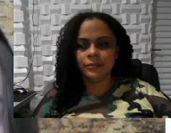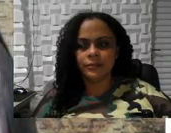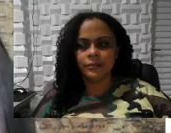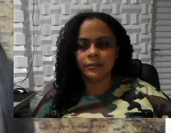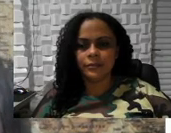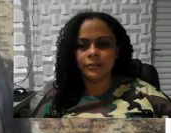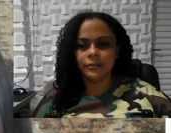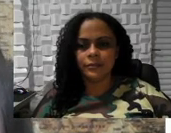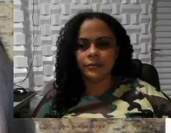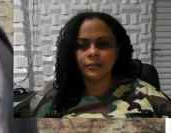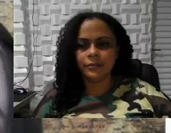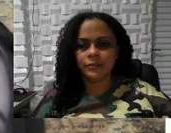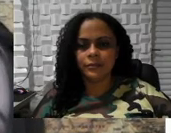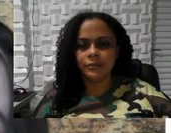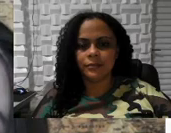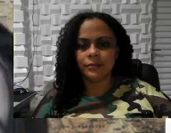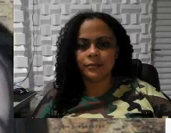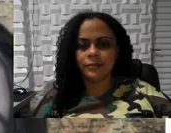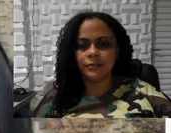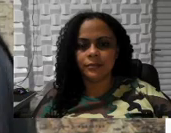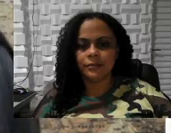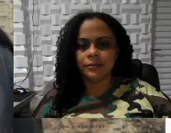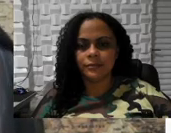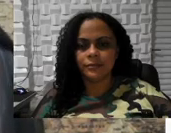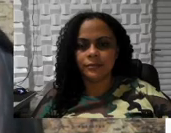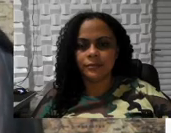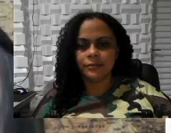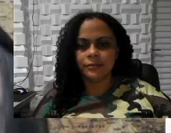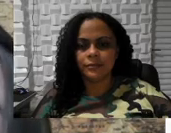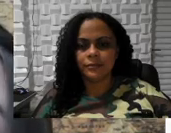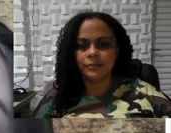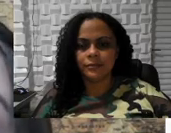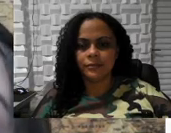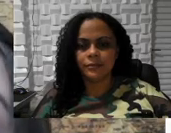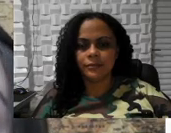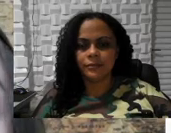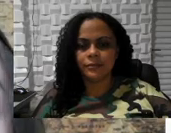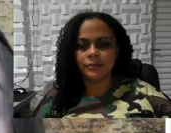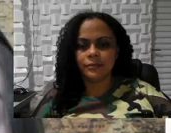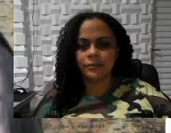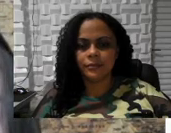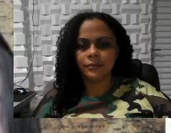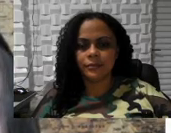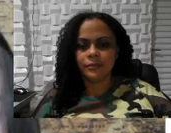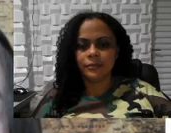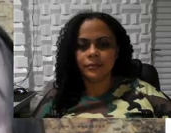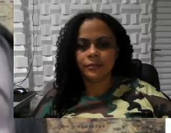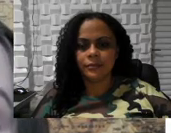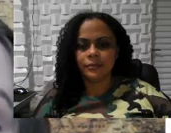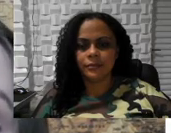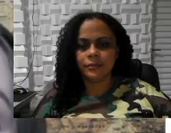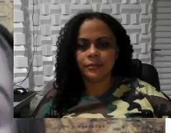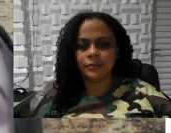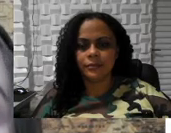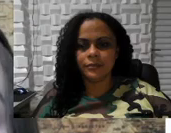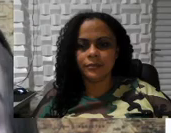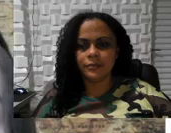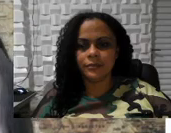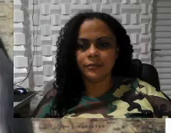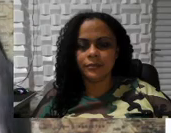forte. Então, contando da direita para a esquerda, a sílaba tônica de árvore é a antepenúltima, o que faz dela uma